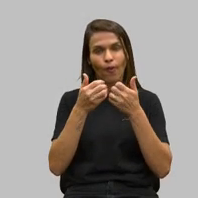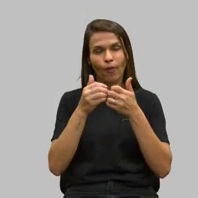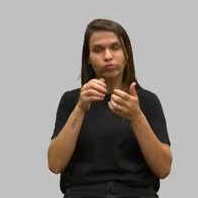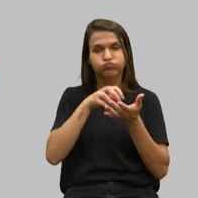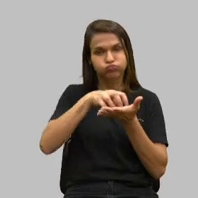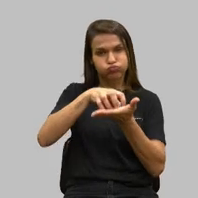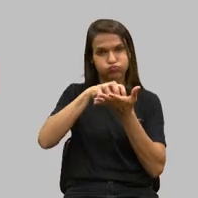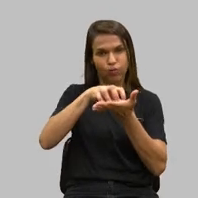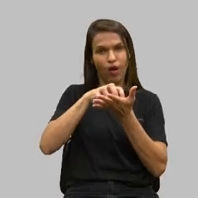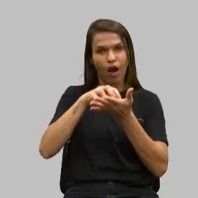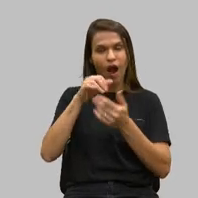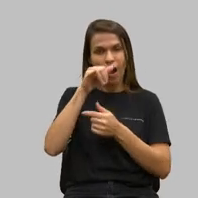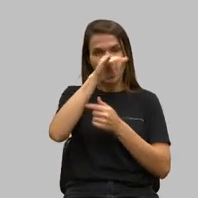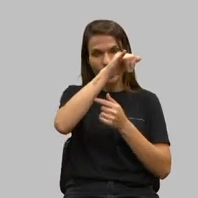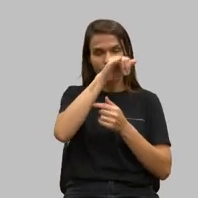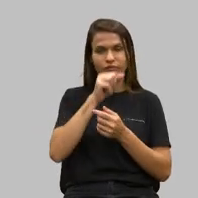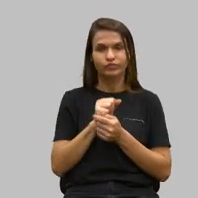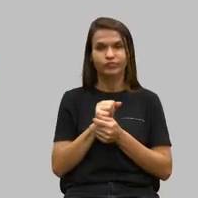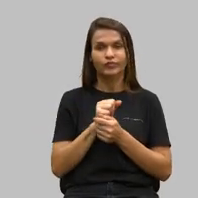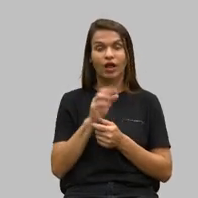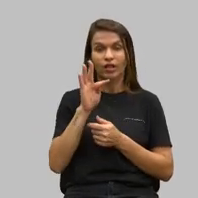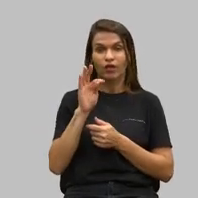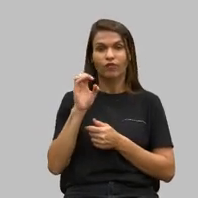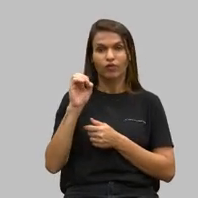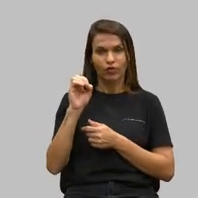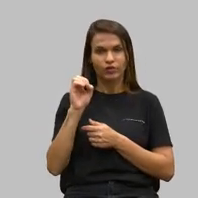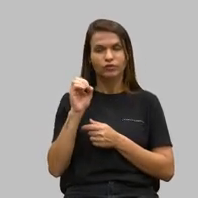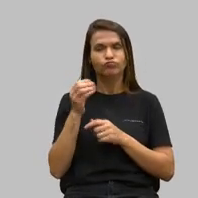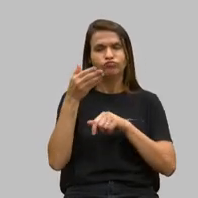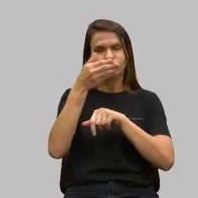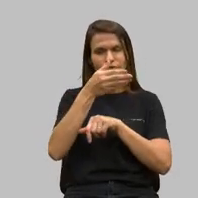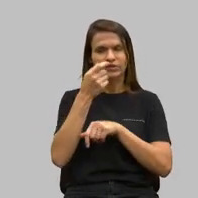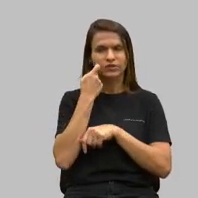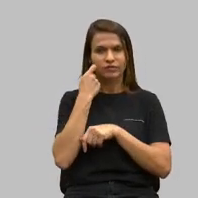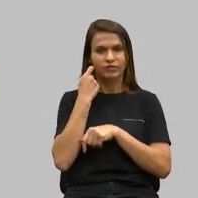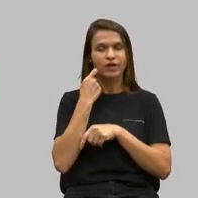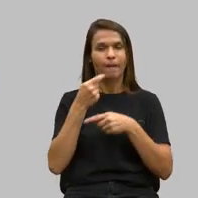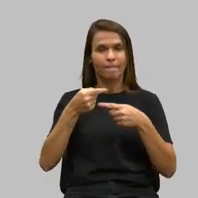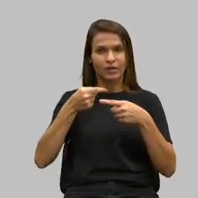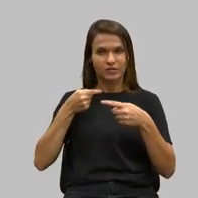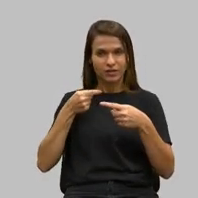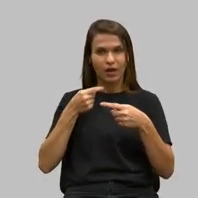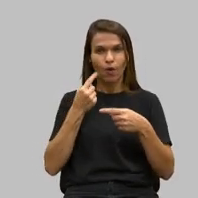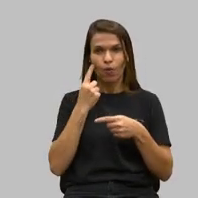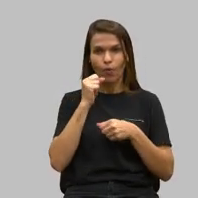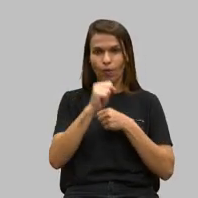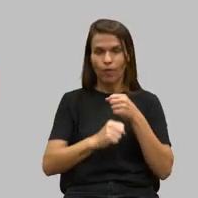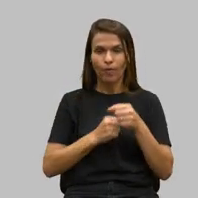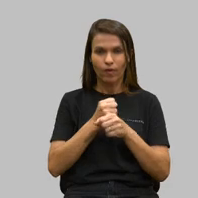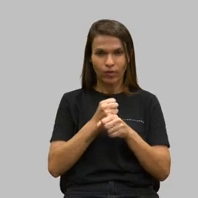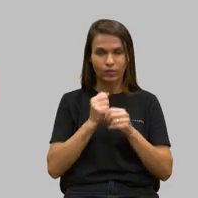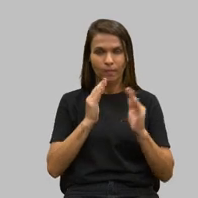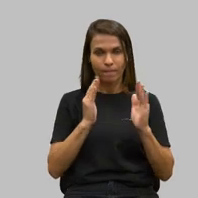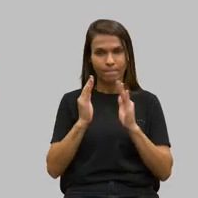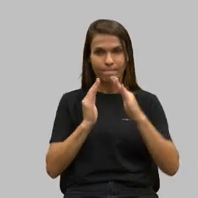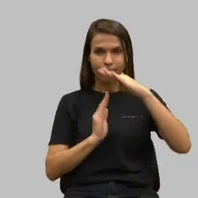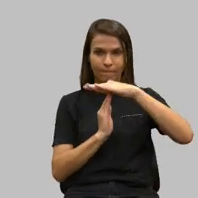hospitais regionais, gente, Teoflotone, fomos sexta-feira passada lá, um ano de prazo de terminar a obra,